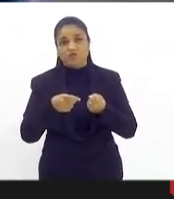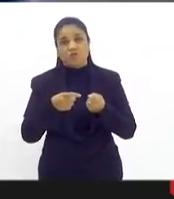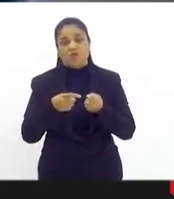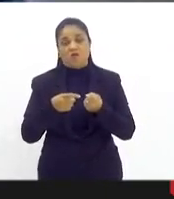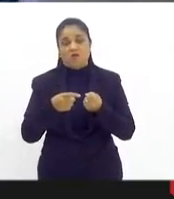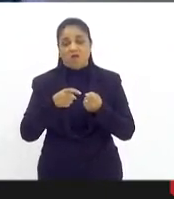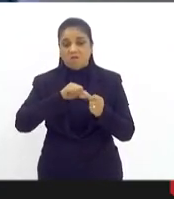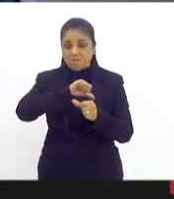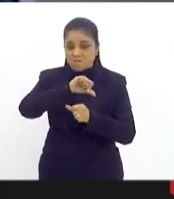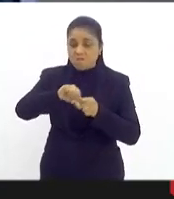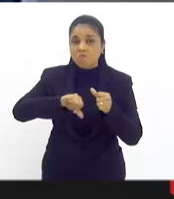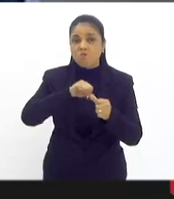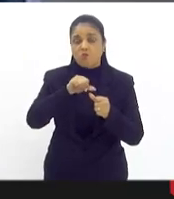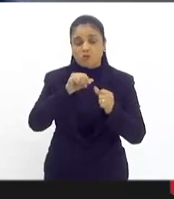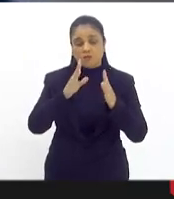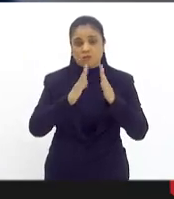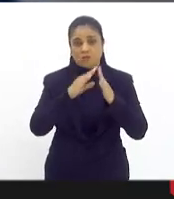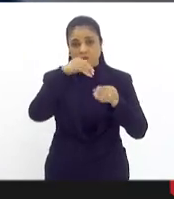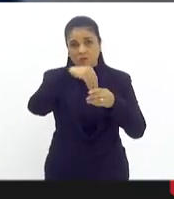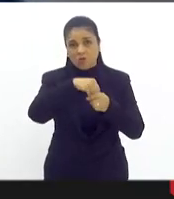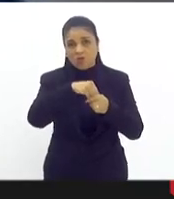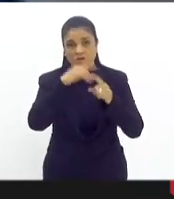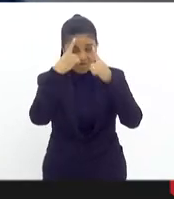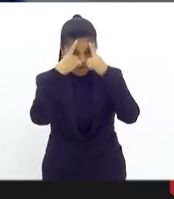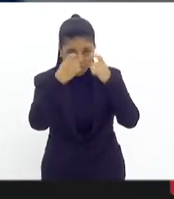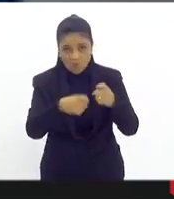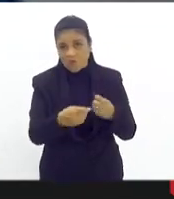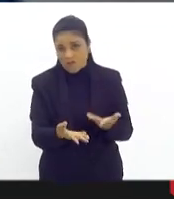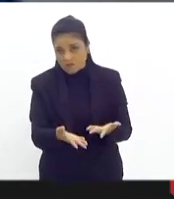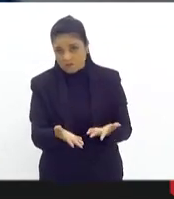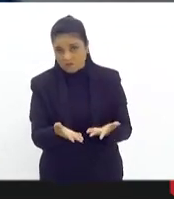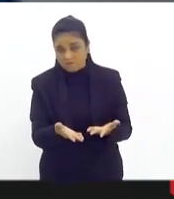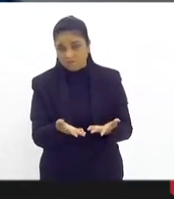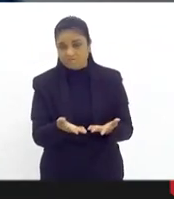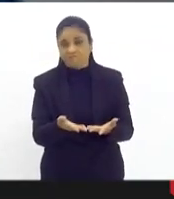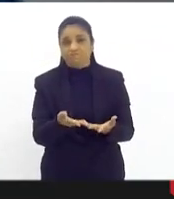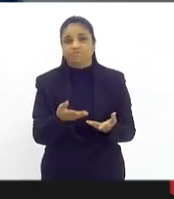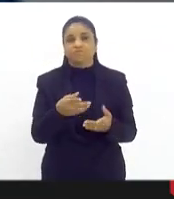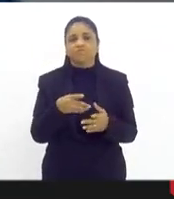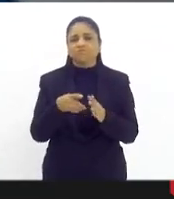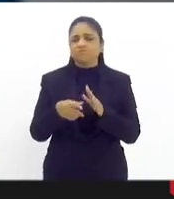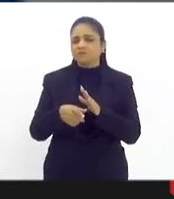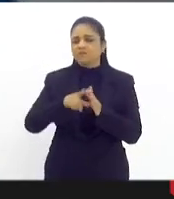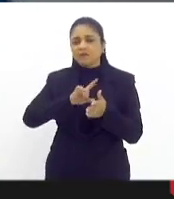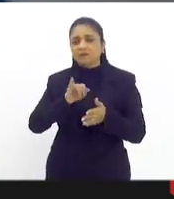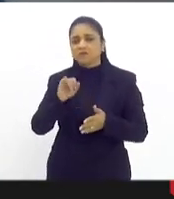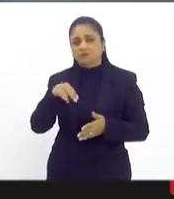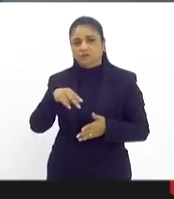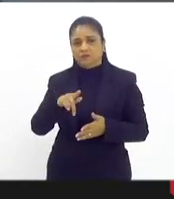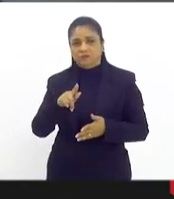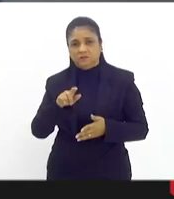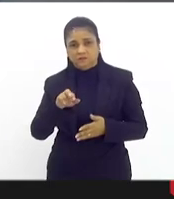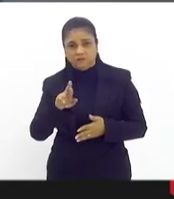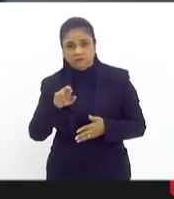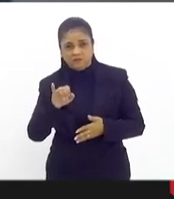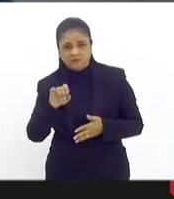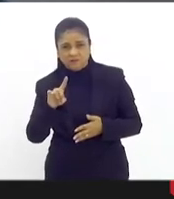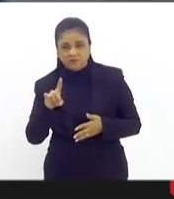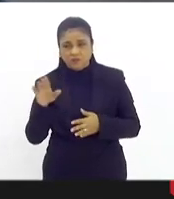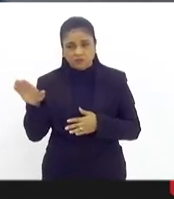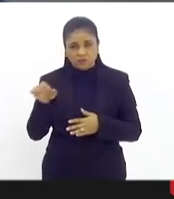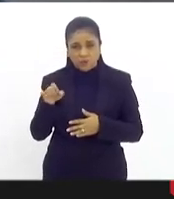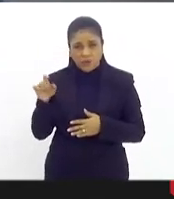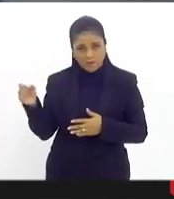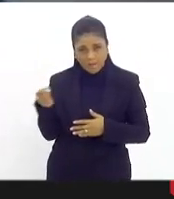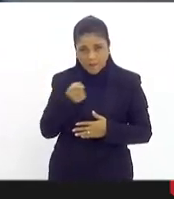violência dentro da escola, né? Eu só queria, antes da Ingrid chamar o próximo, que eu acho até que é o Gabeira, eu